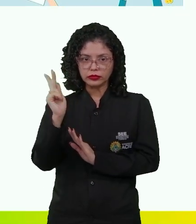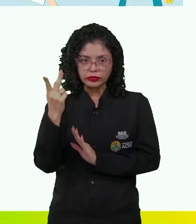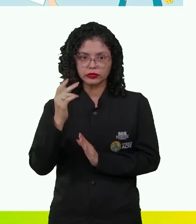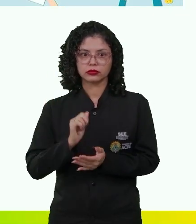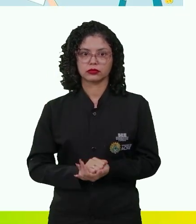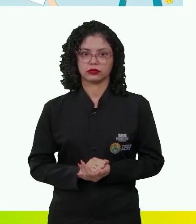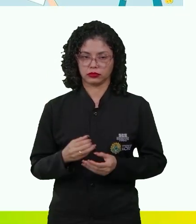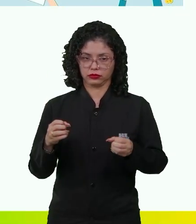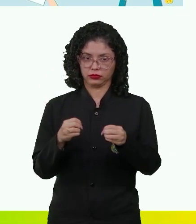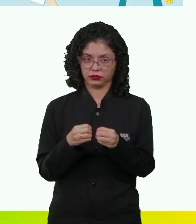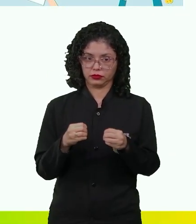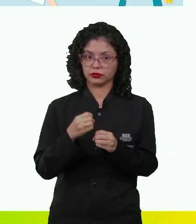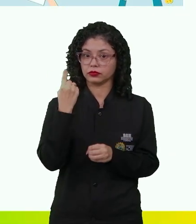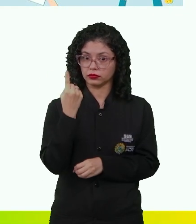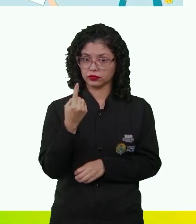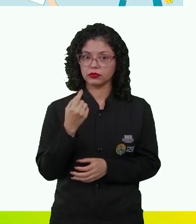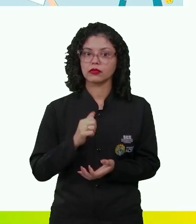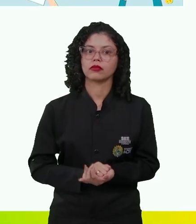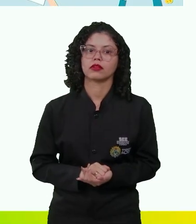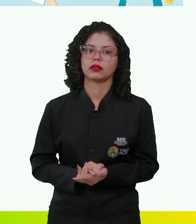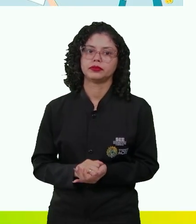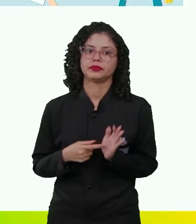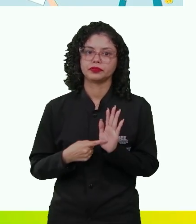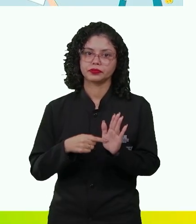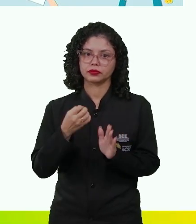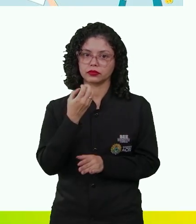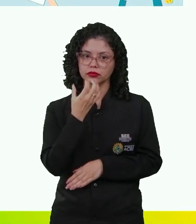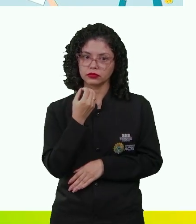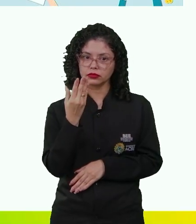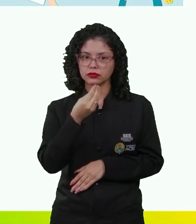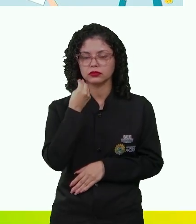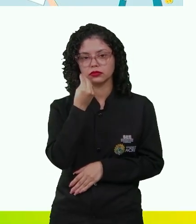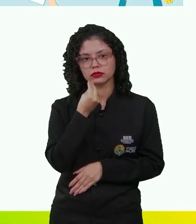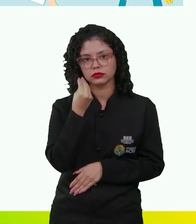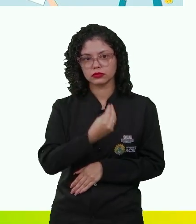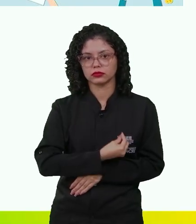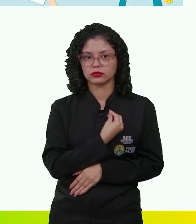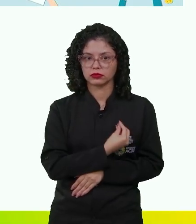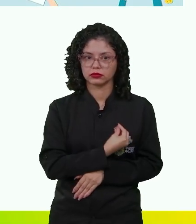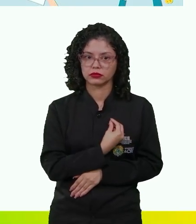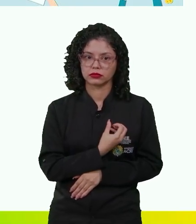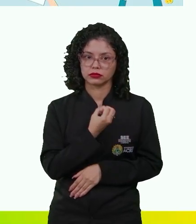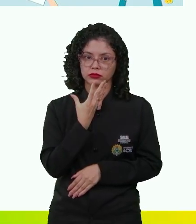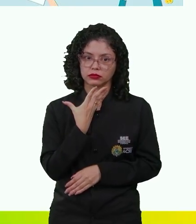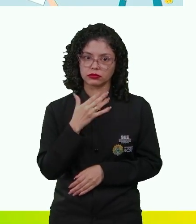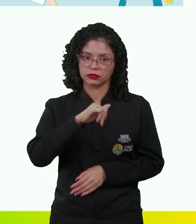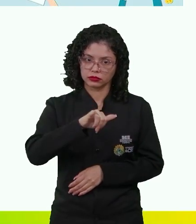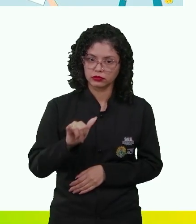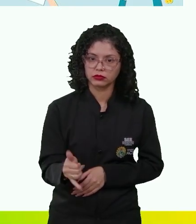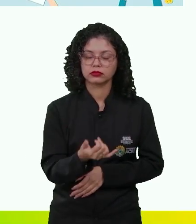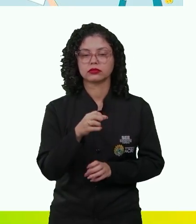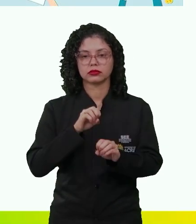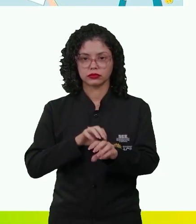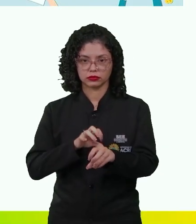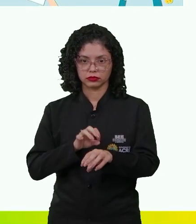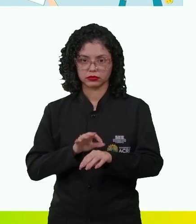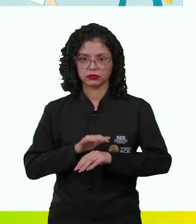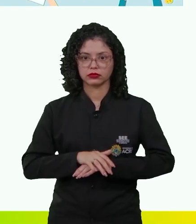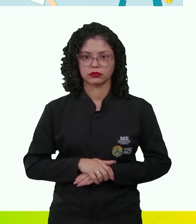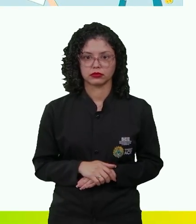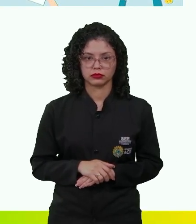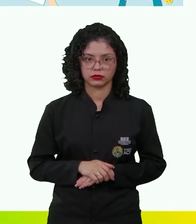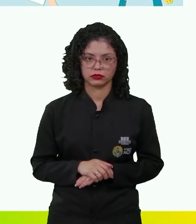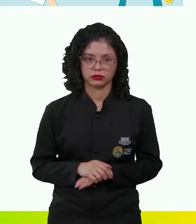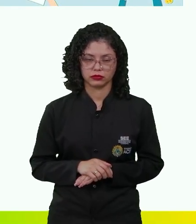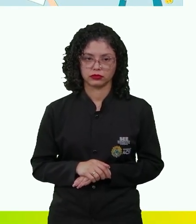humano próximo a 1, indicando boa qualidade e expectativa de vida, bem como